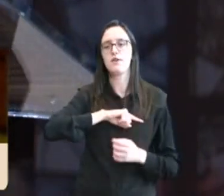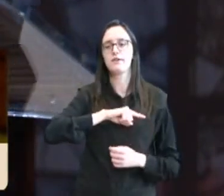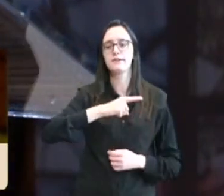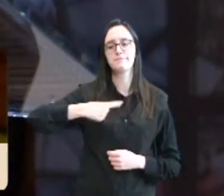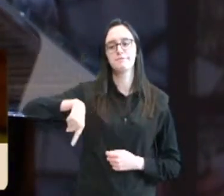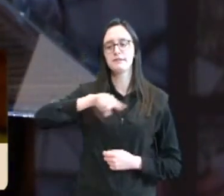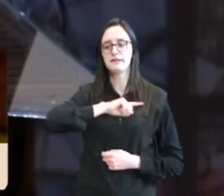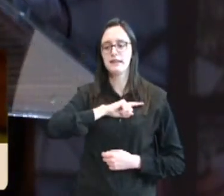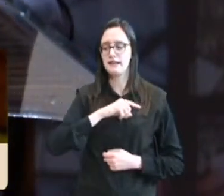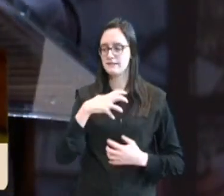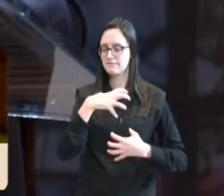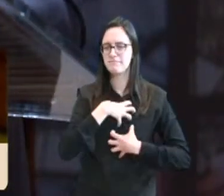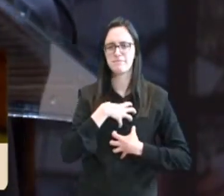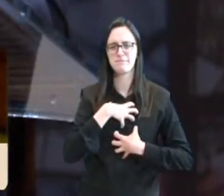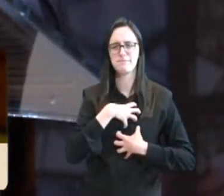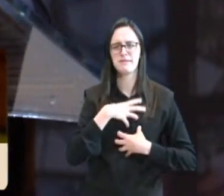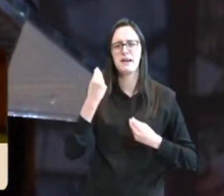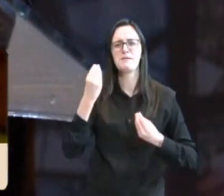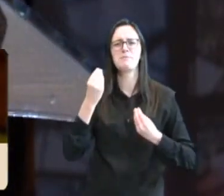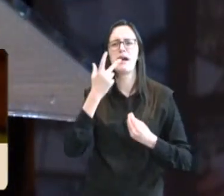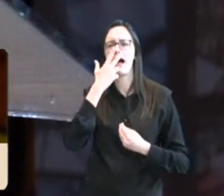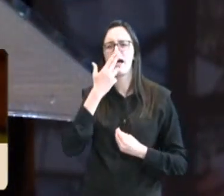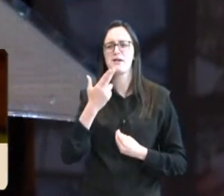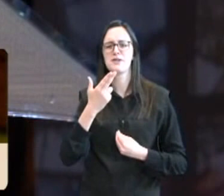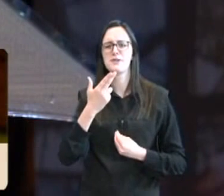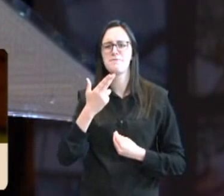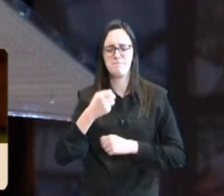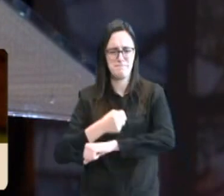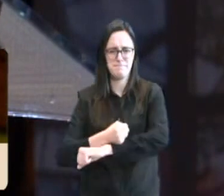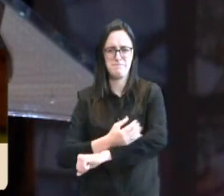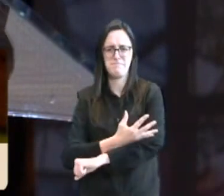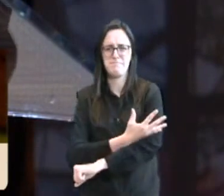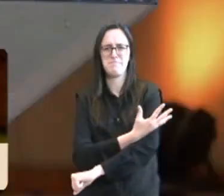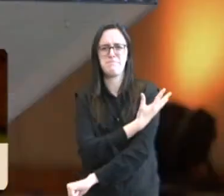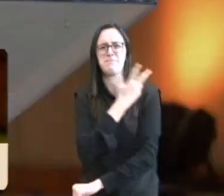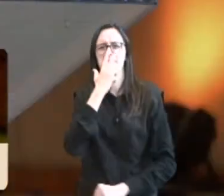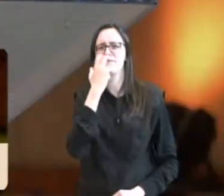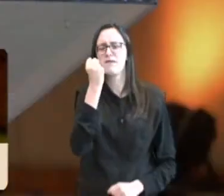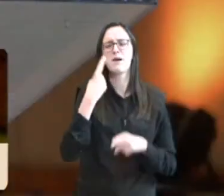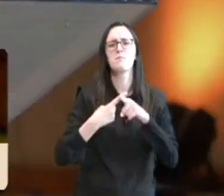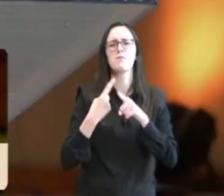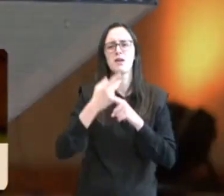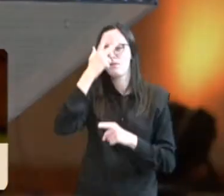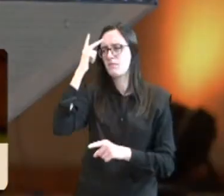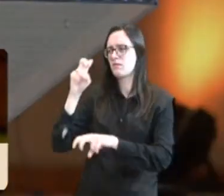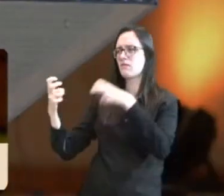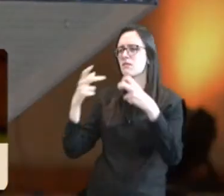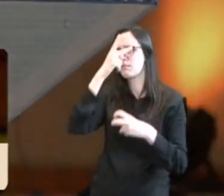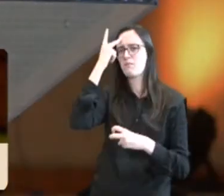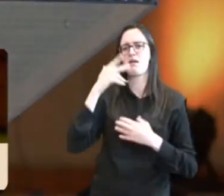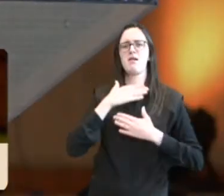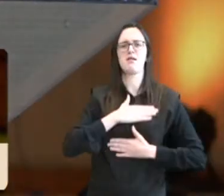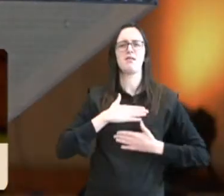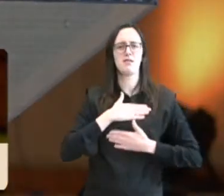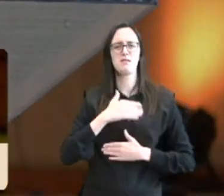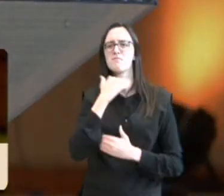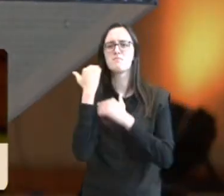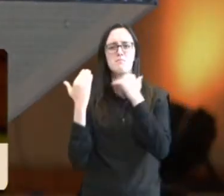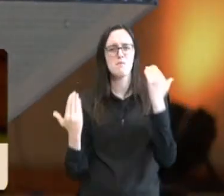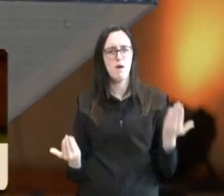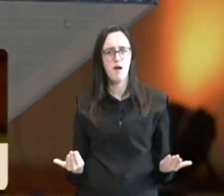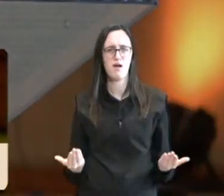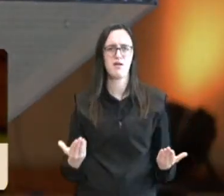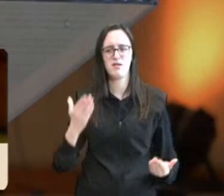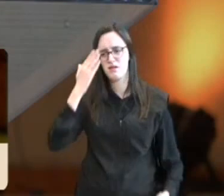somos assim muito abalados emocionalmente por perdermos tantas pessoas queridas, né?